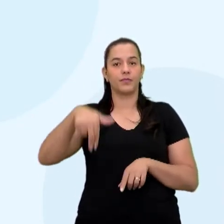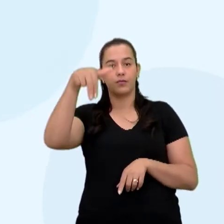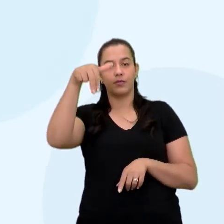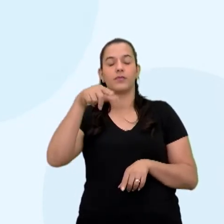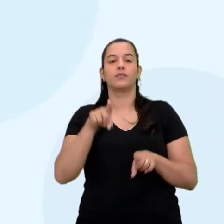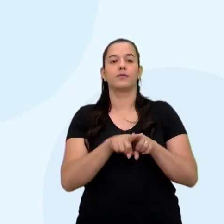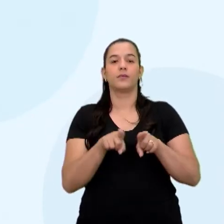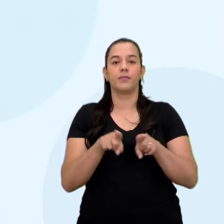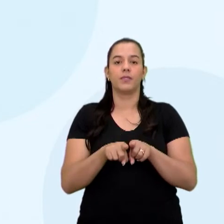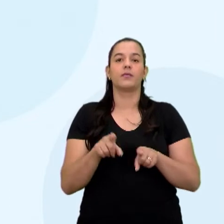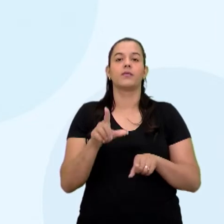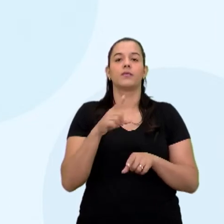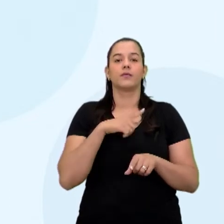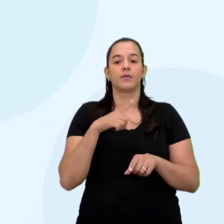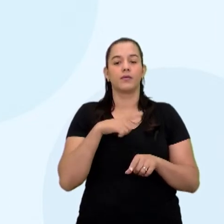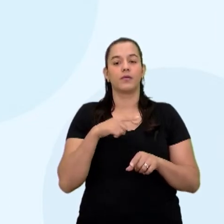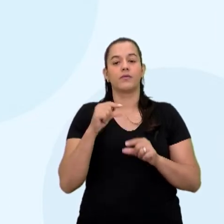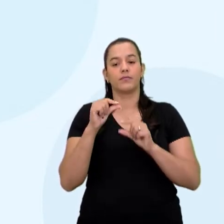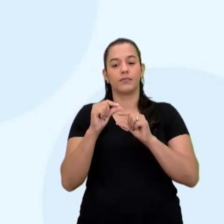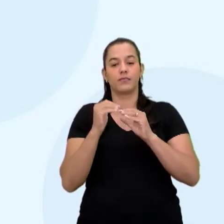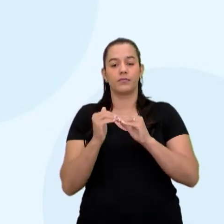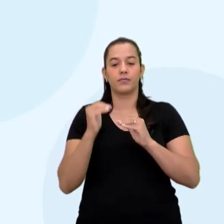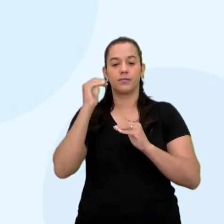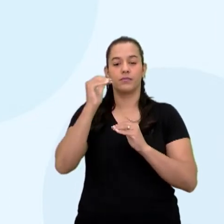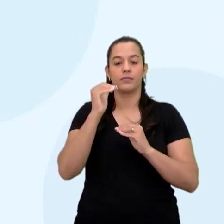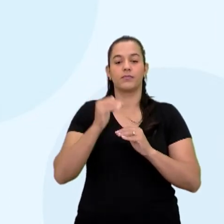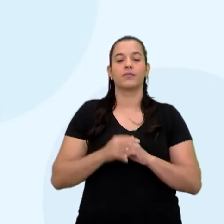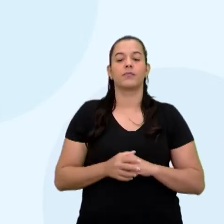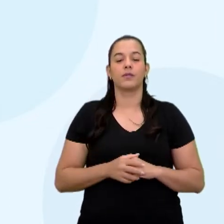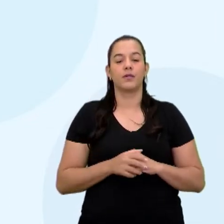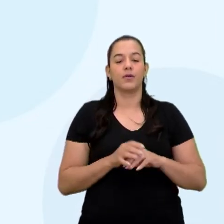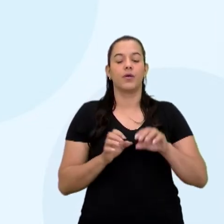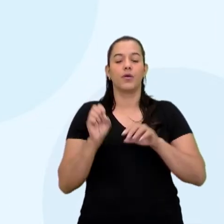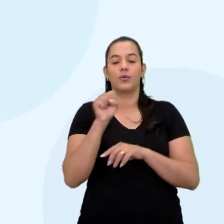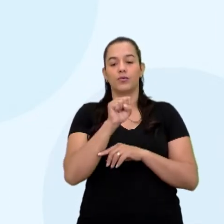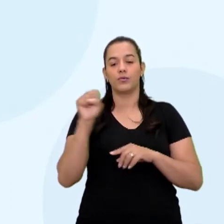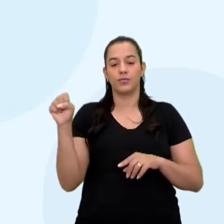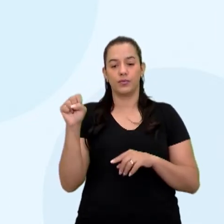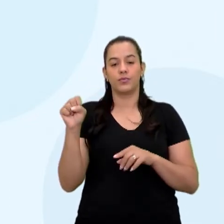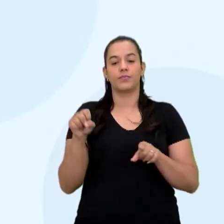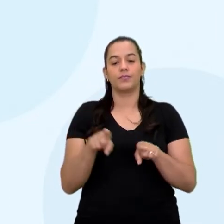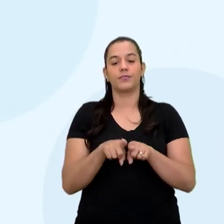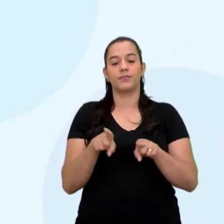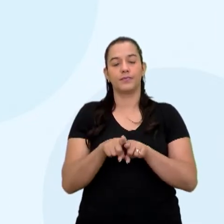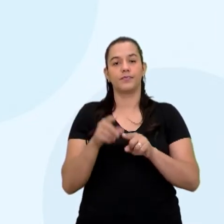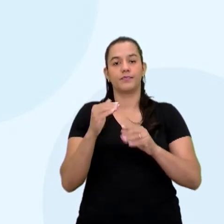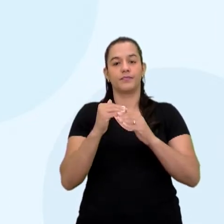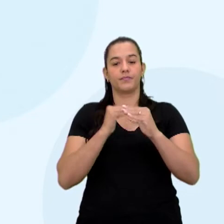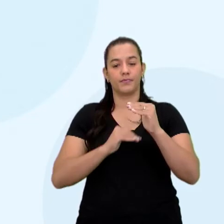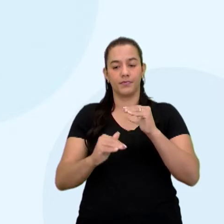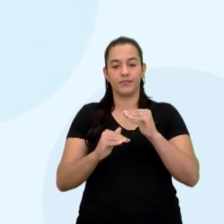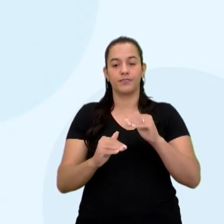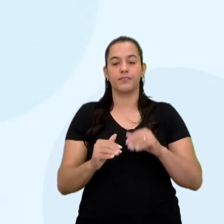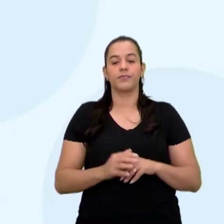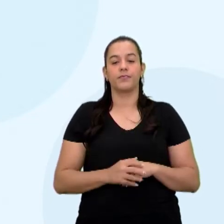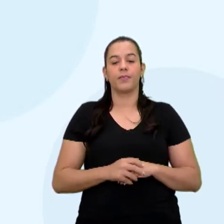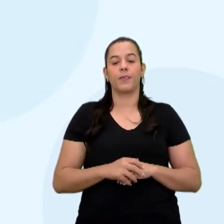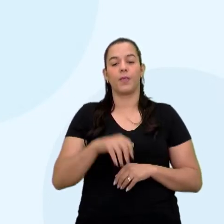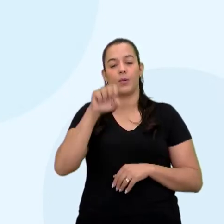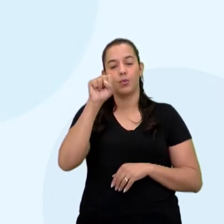0,532, teve aí uma pequena elevação. O Sudeste, 0,496, também teve uma queda. O Sul,